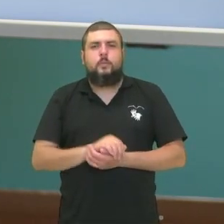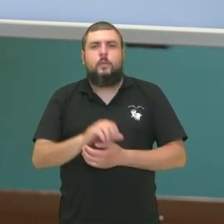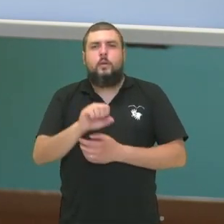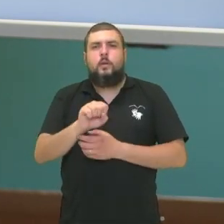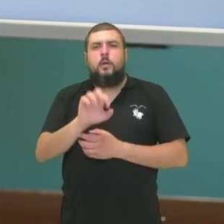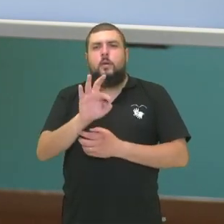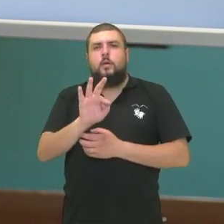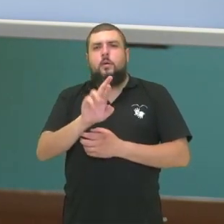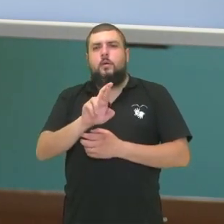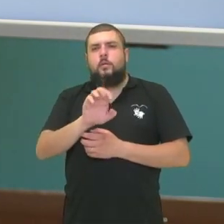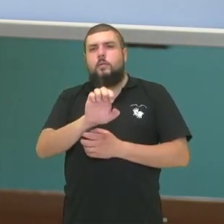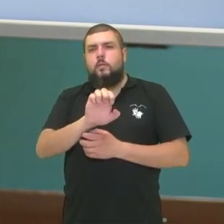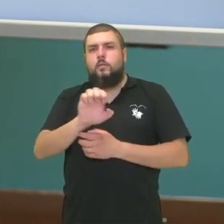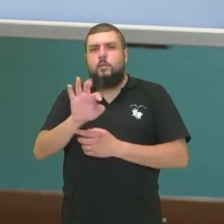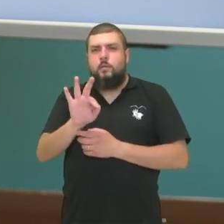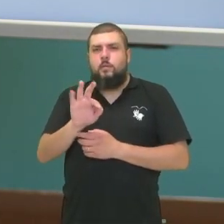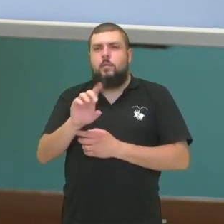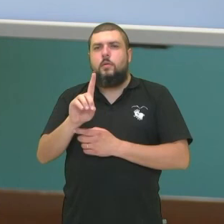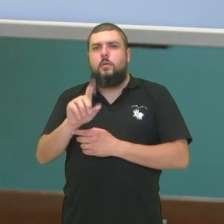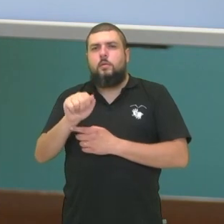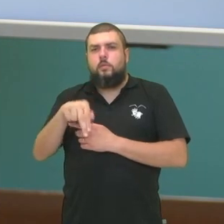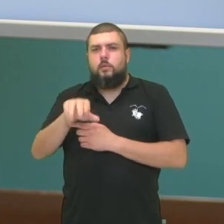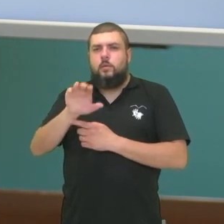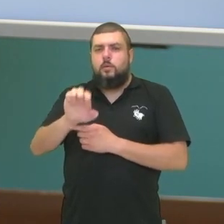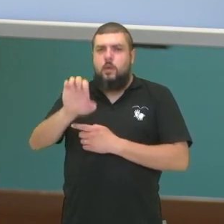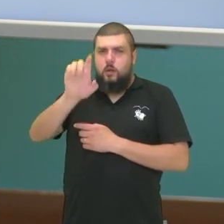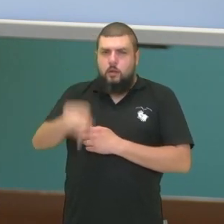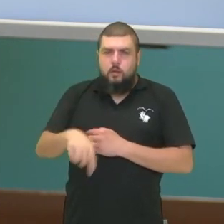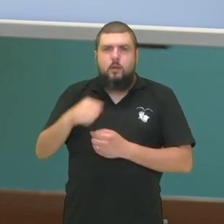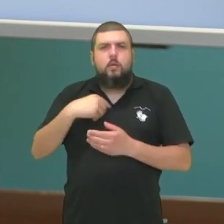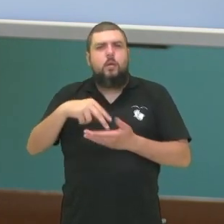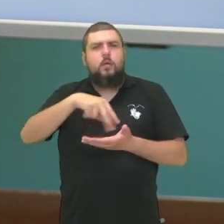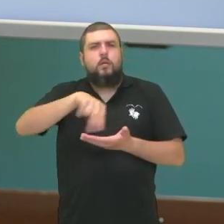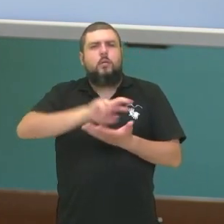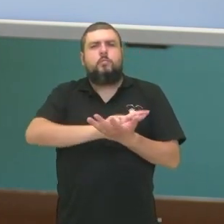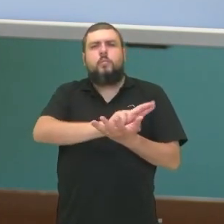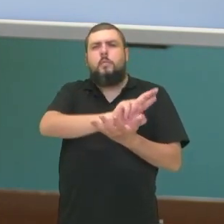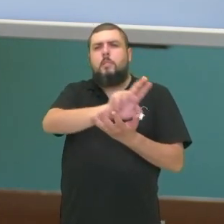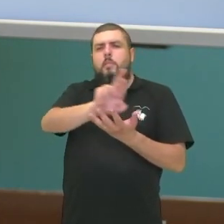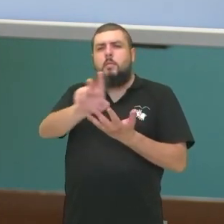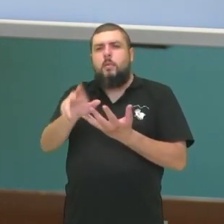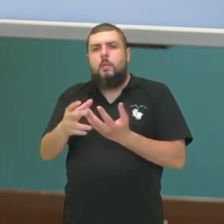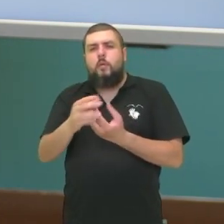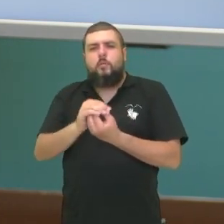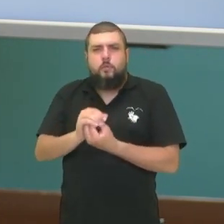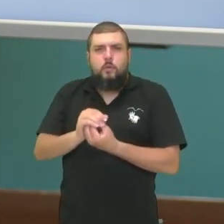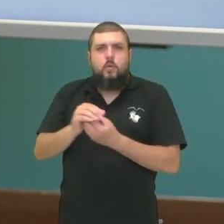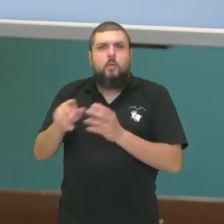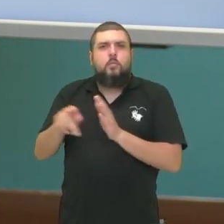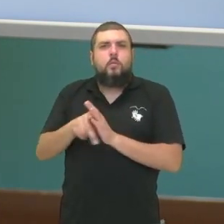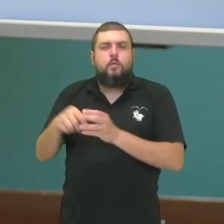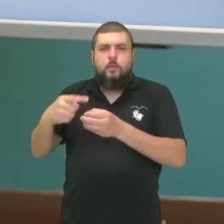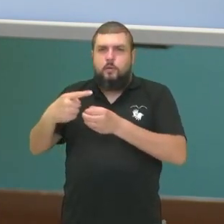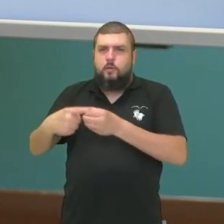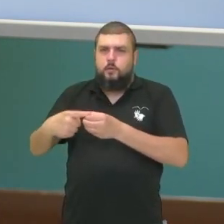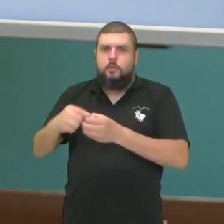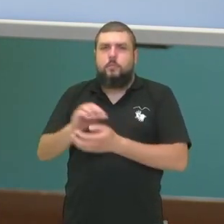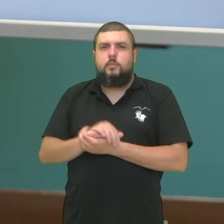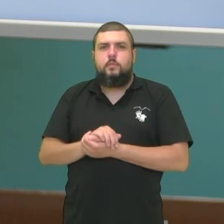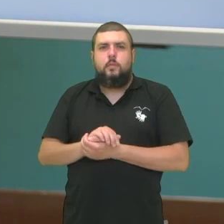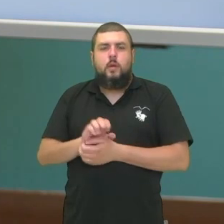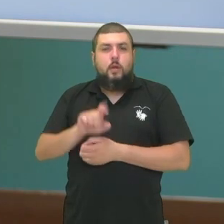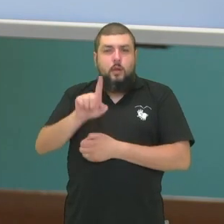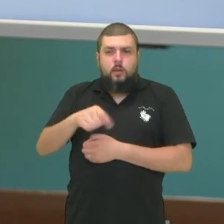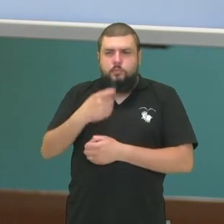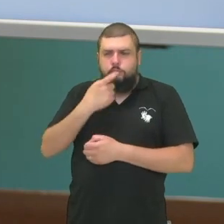um termo que une os vários estilos de danças urbanas. E dança urbana é um tipo de dança contemporânea